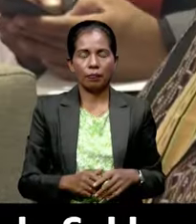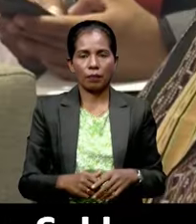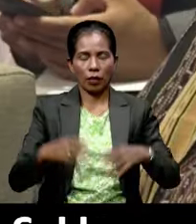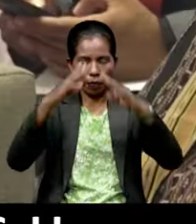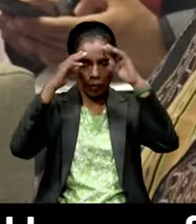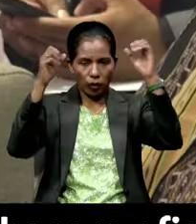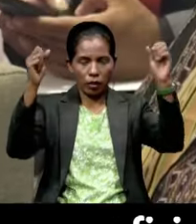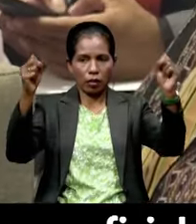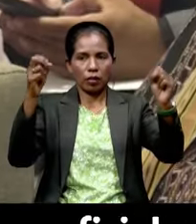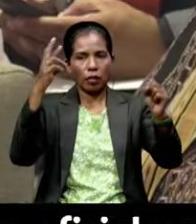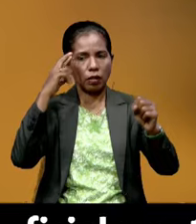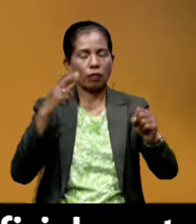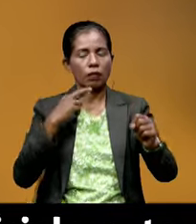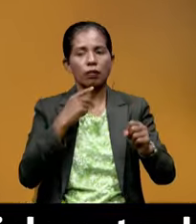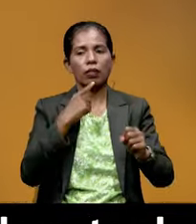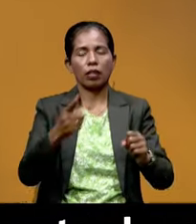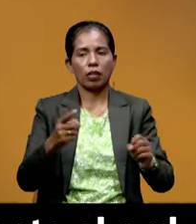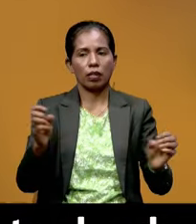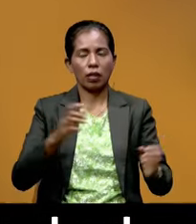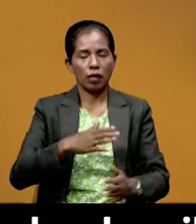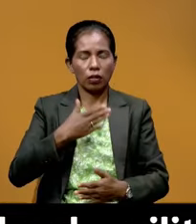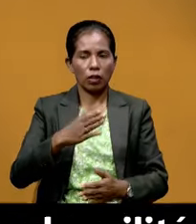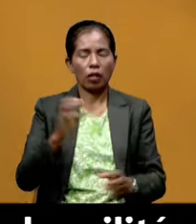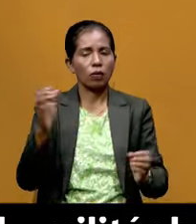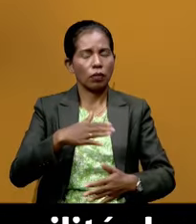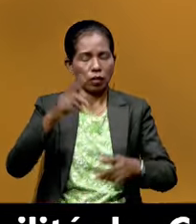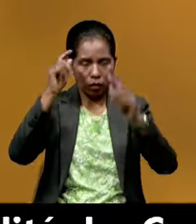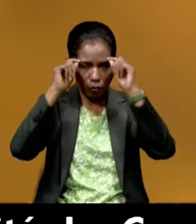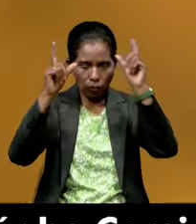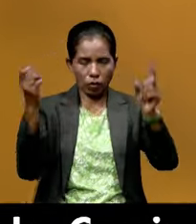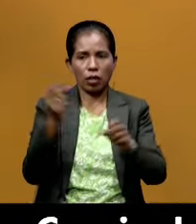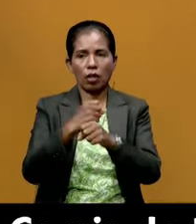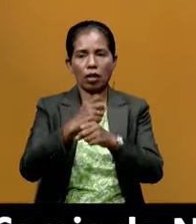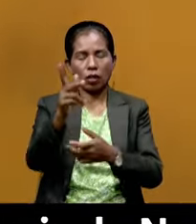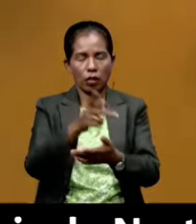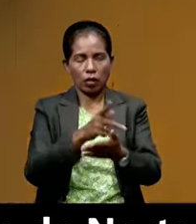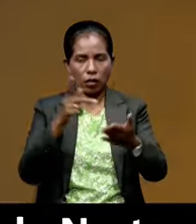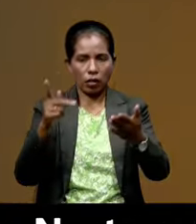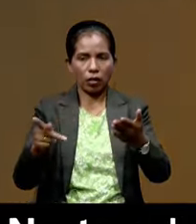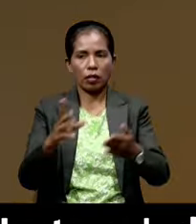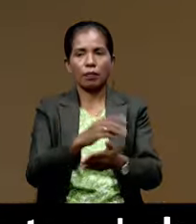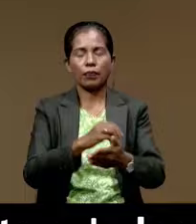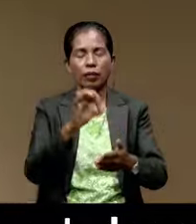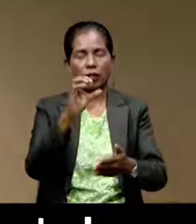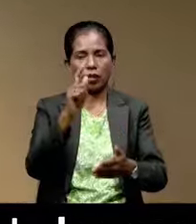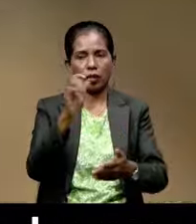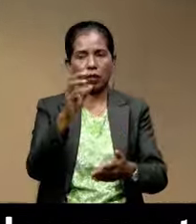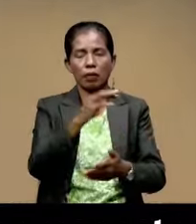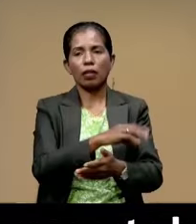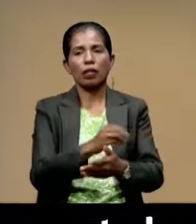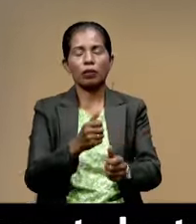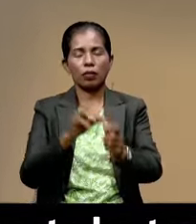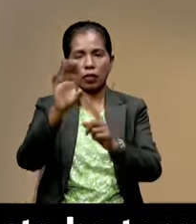Presidente da República Zira Mozorta lamenta o Timor-Leste ser nebe haluação crime ia Sagrada Santuário Nossa Senhora Fátima Portugal. No neto